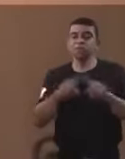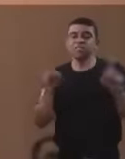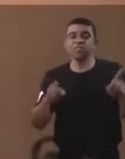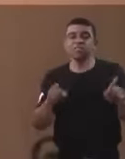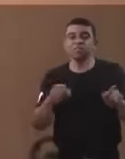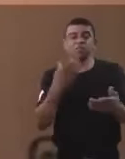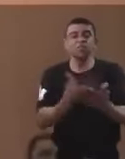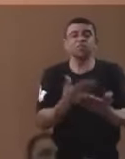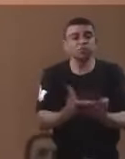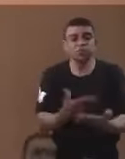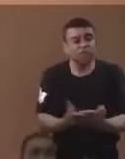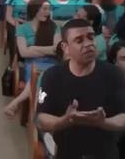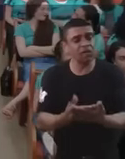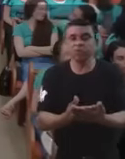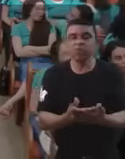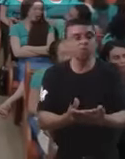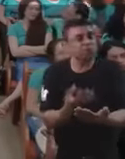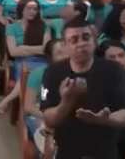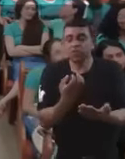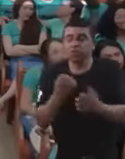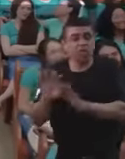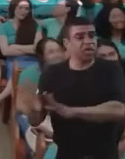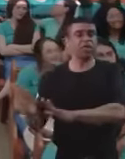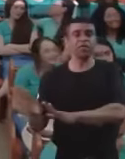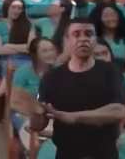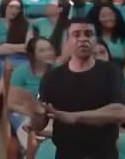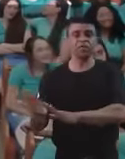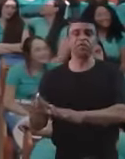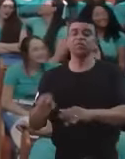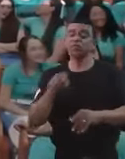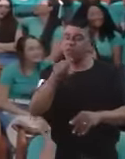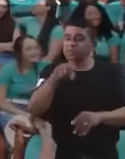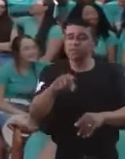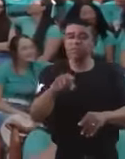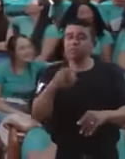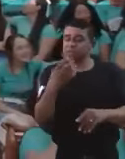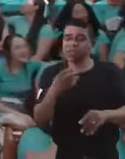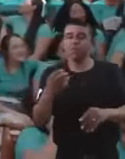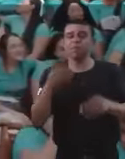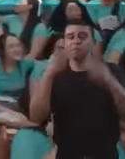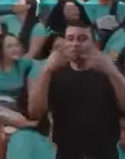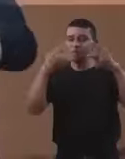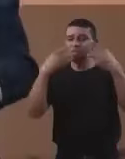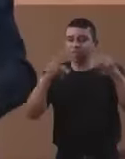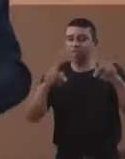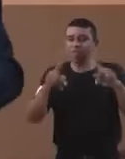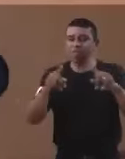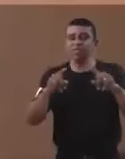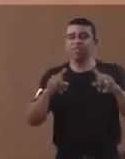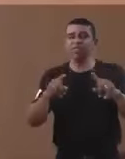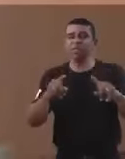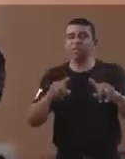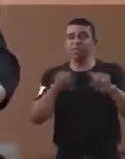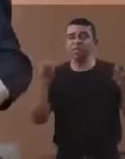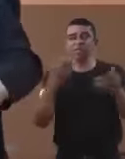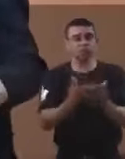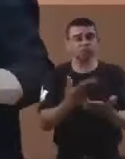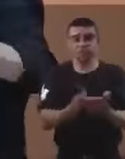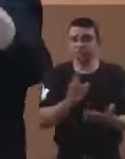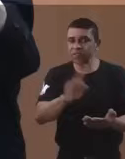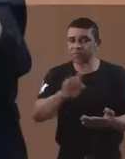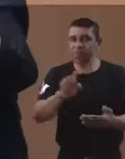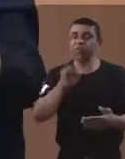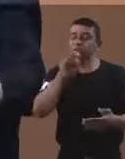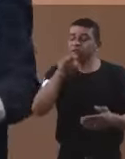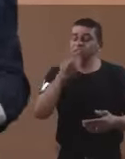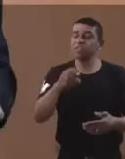vergonha, vai passar vergonha. E é melhor tu passar vergonha do que o nome de Jesus ser envergonhado. Então,